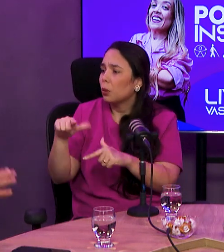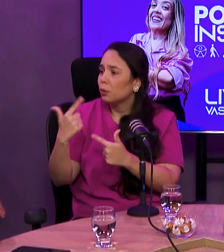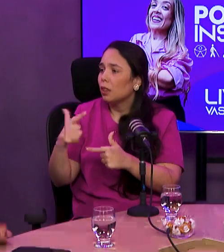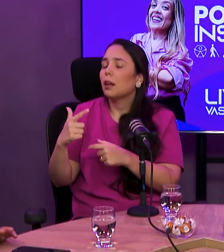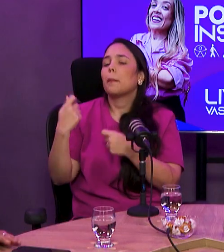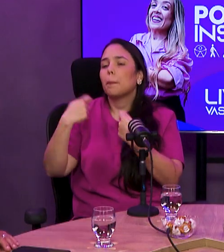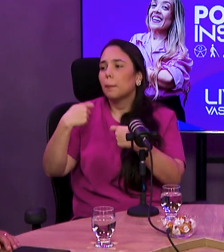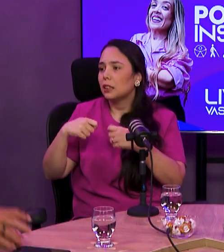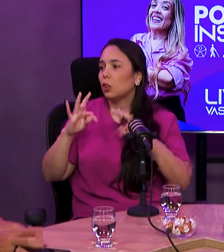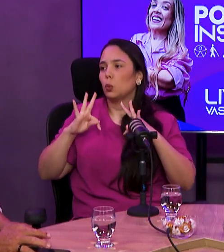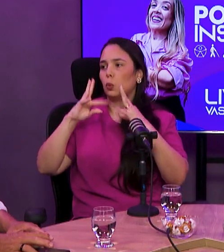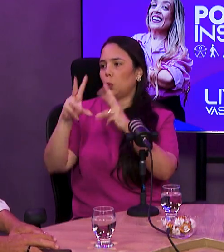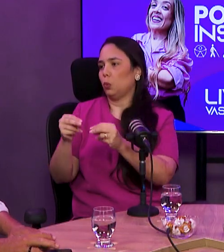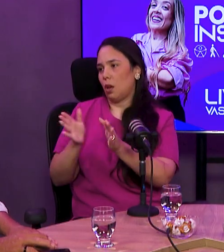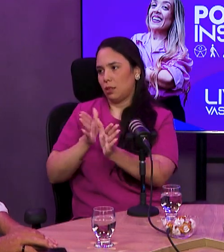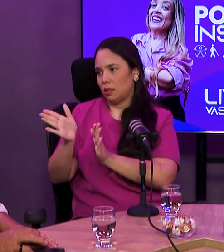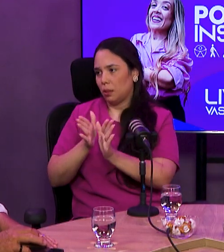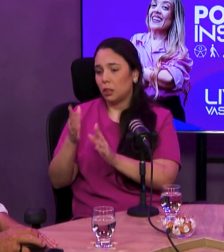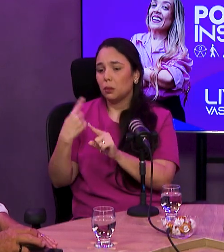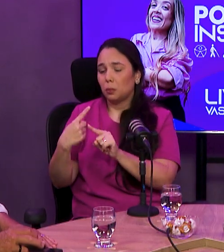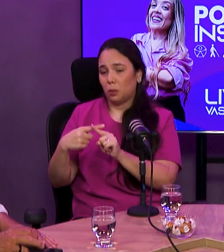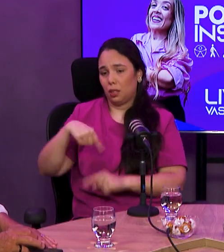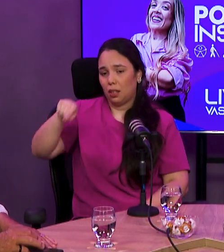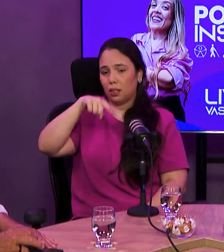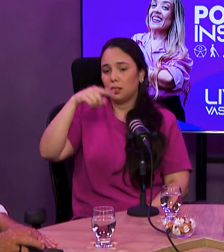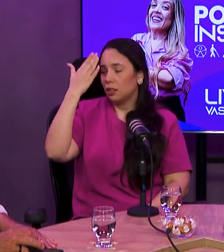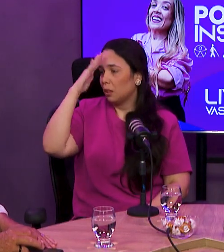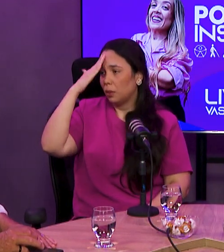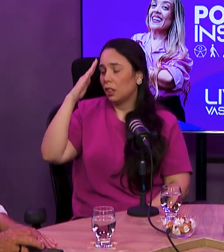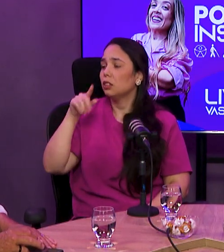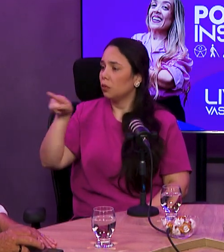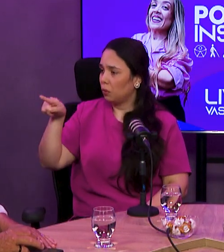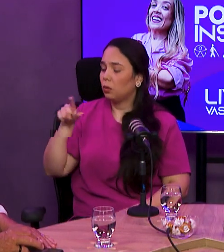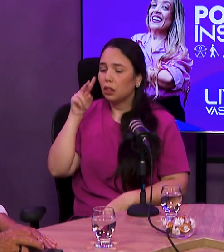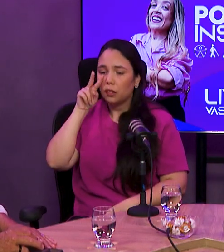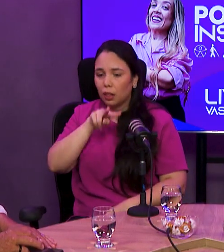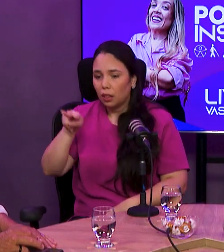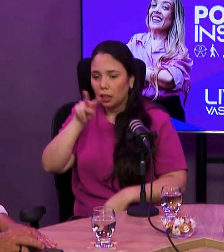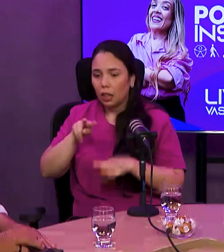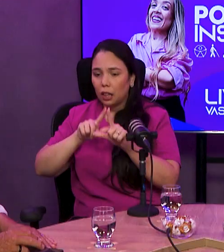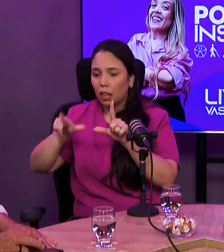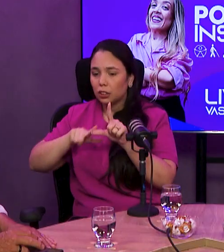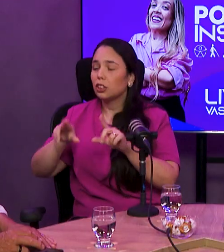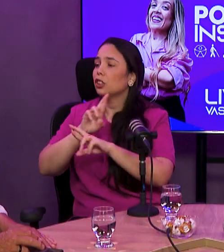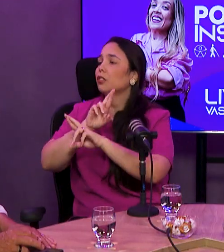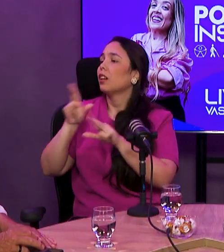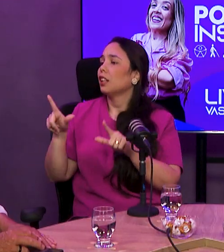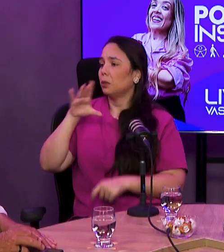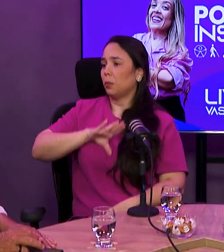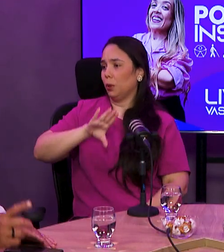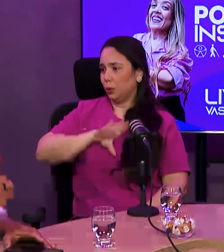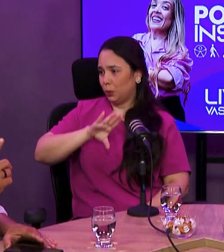tudo mais acessível. Porque as pessoas não entendem que você ler uma legenda é diferente do que você ter